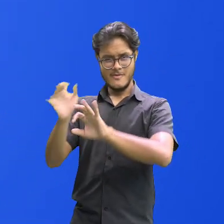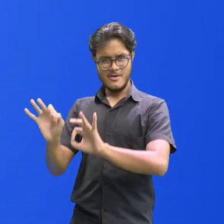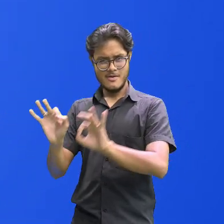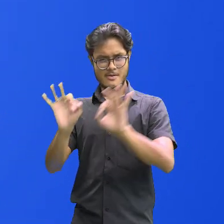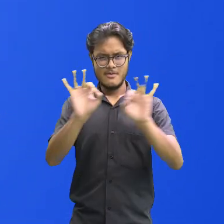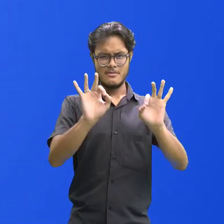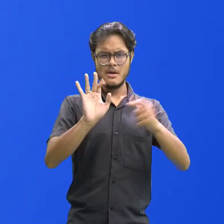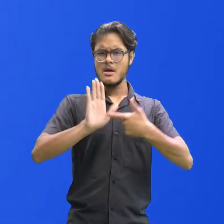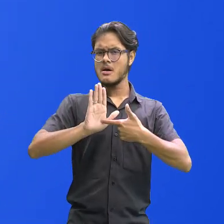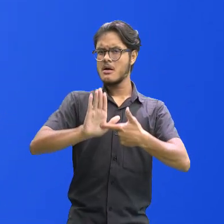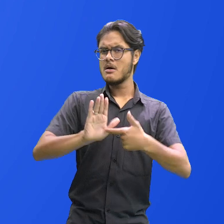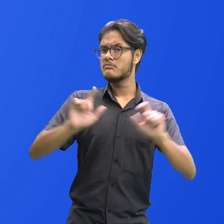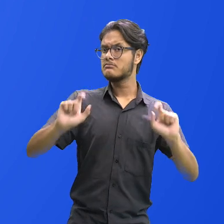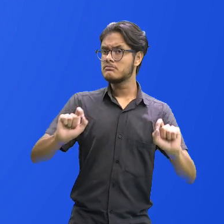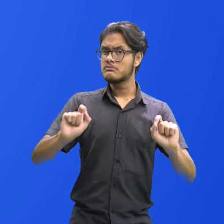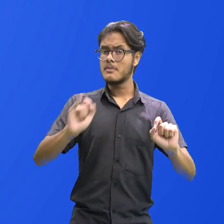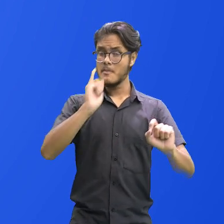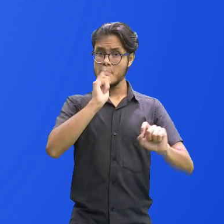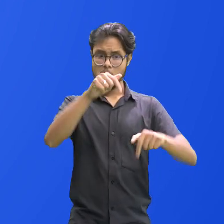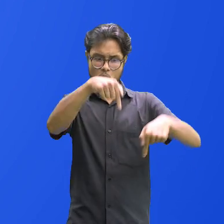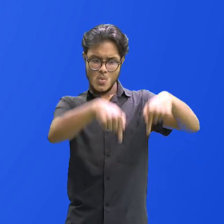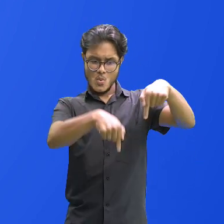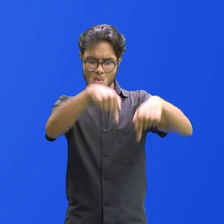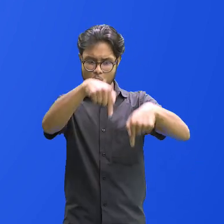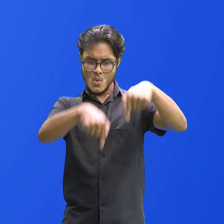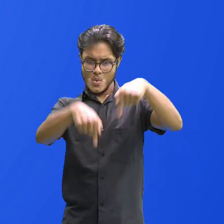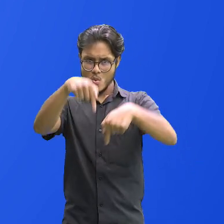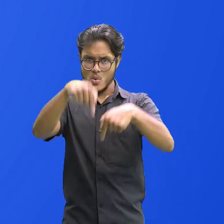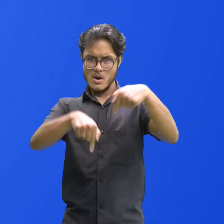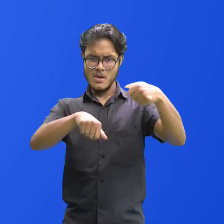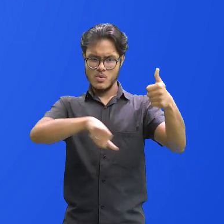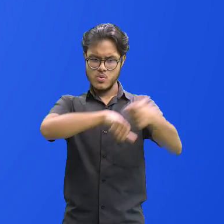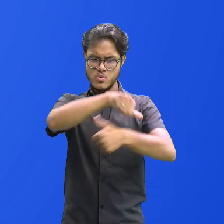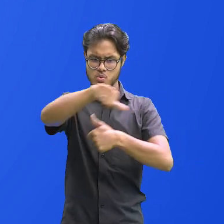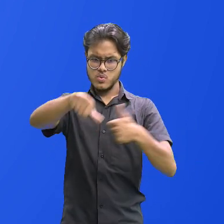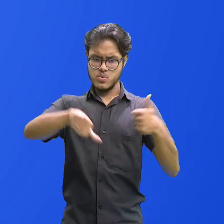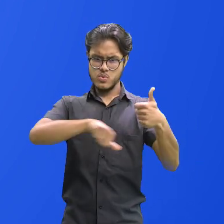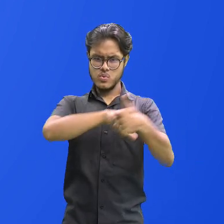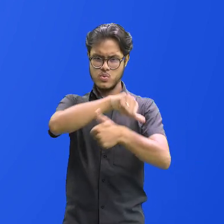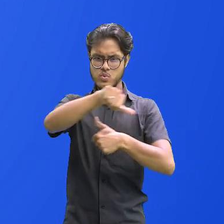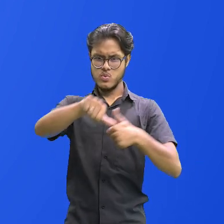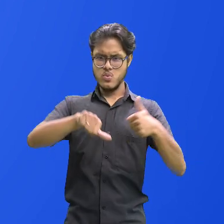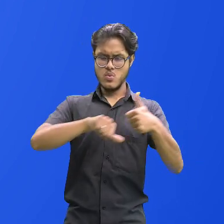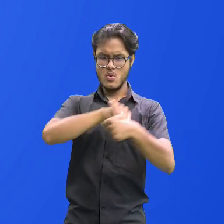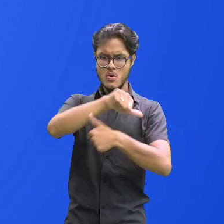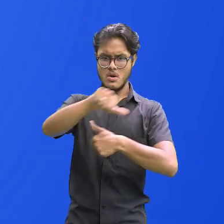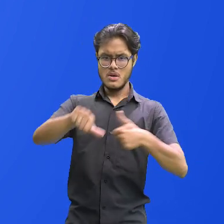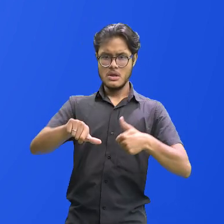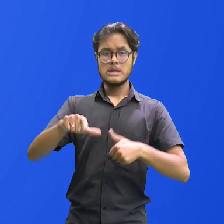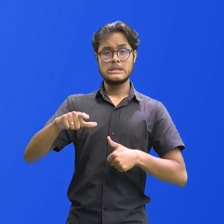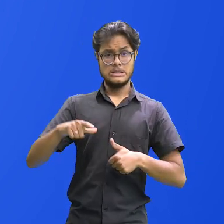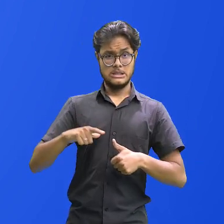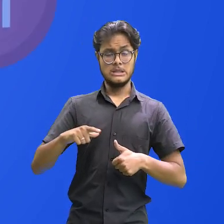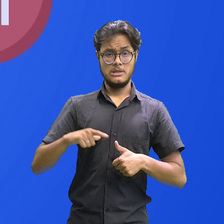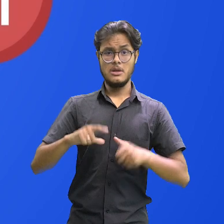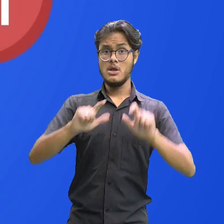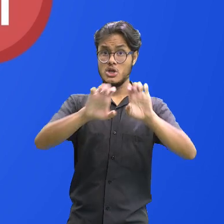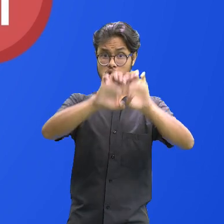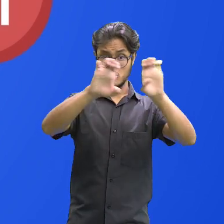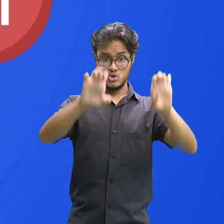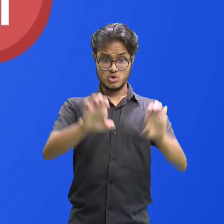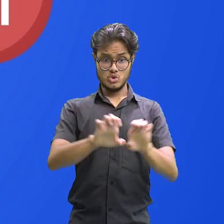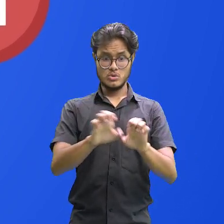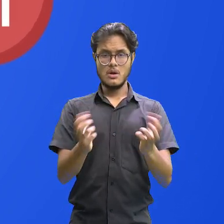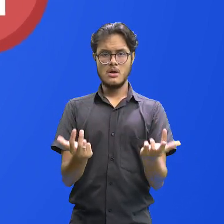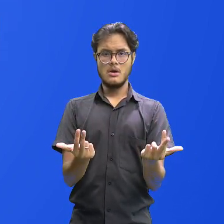que toda reação química ela vai acontecer em proporções definidas, tá bom? Então, olha